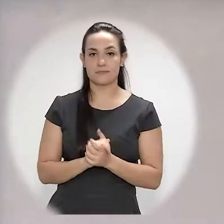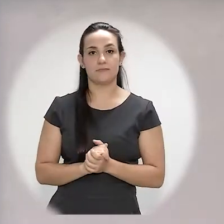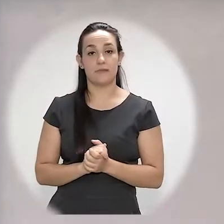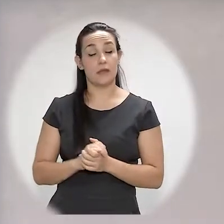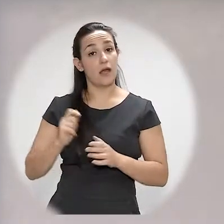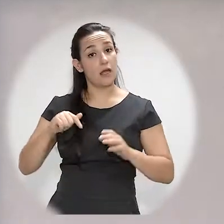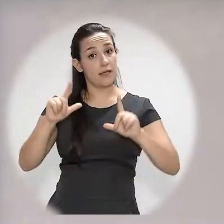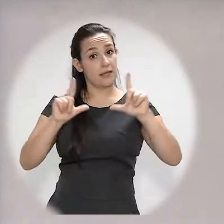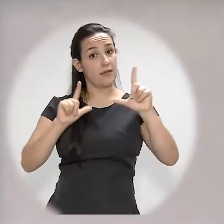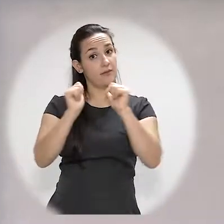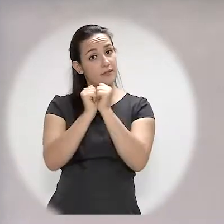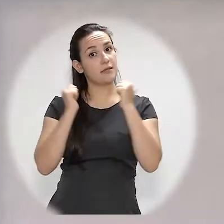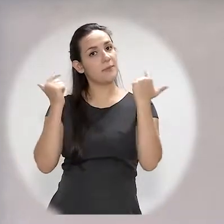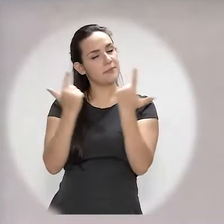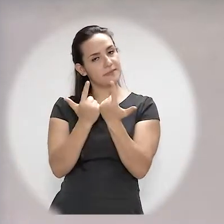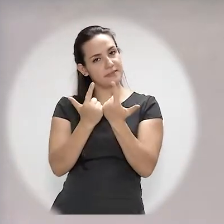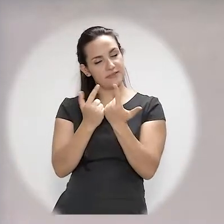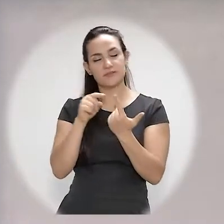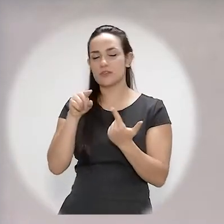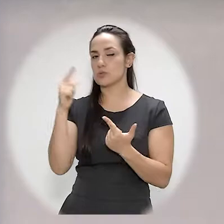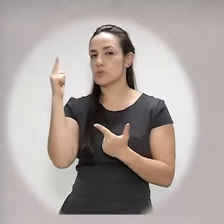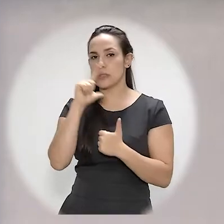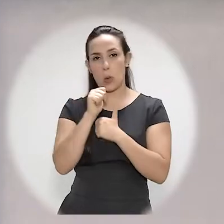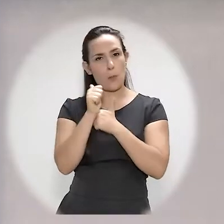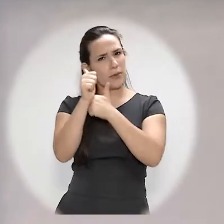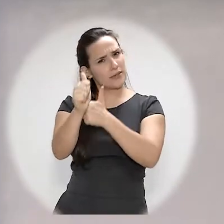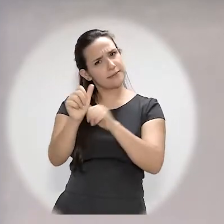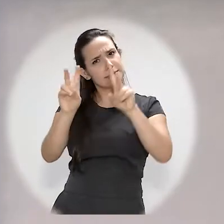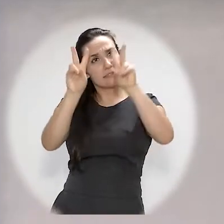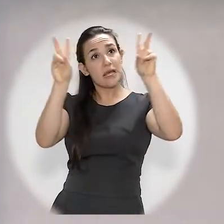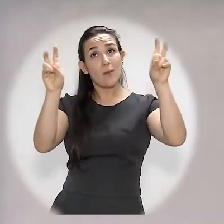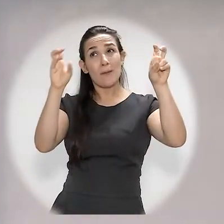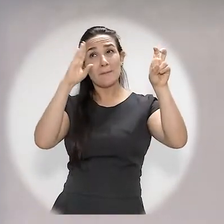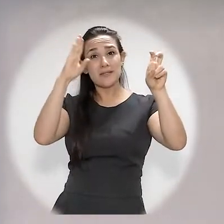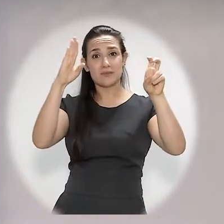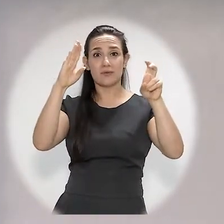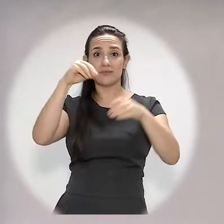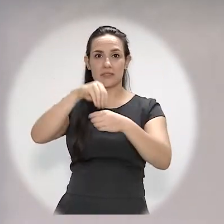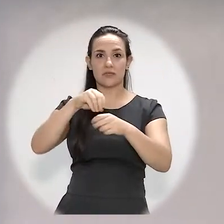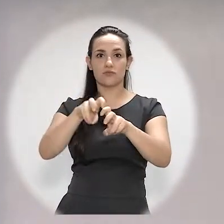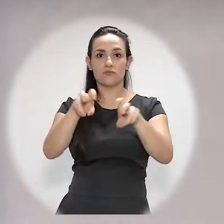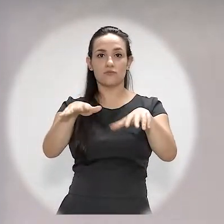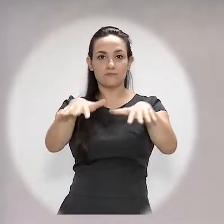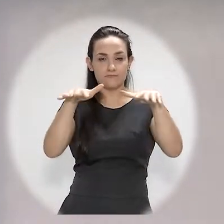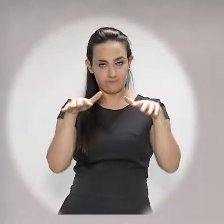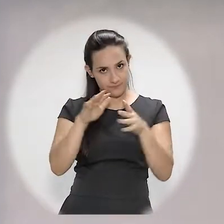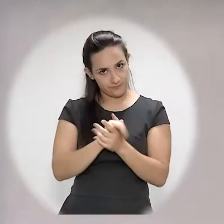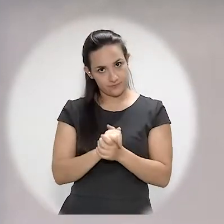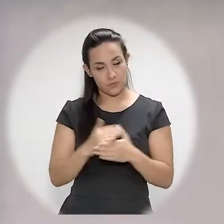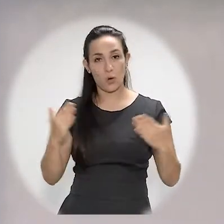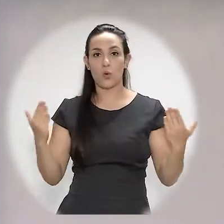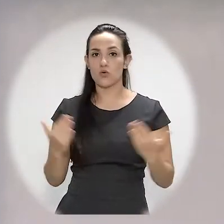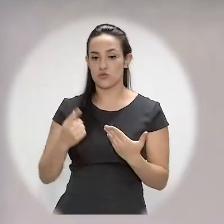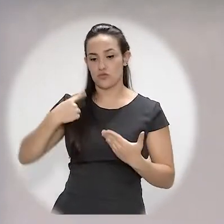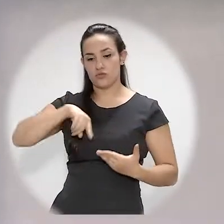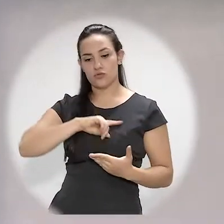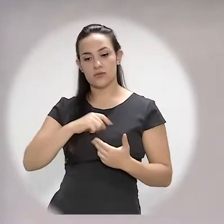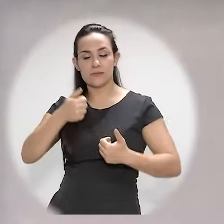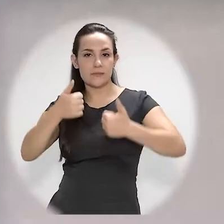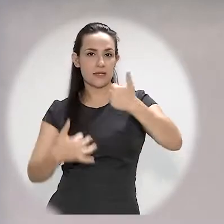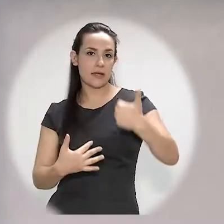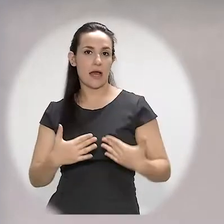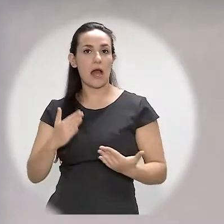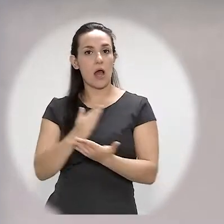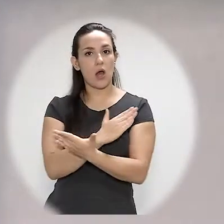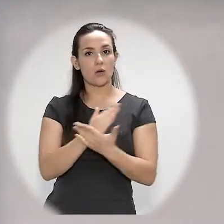Olá! Aqui na TV Assembleia você também acompanha os principais assuntos em pauta no plenário. Vamos abordar temas